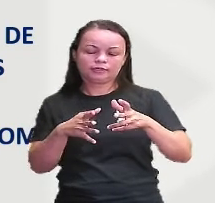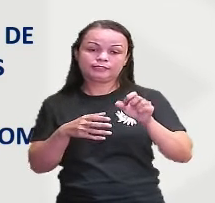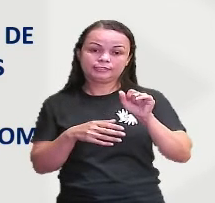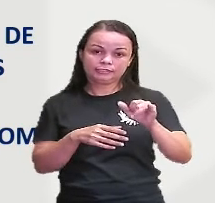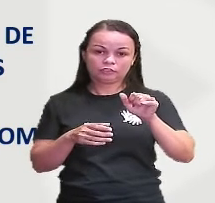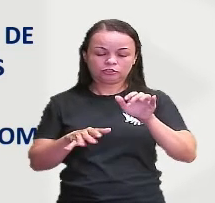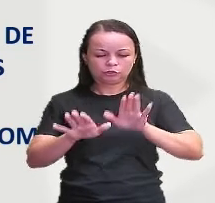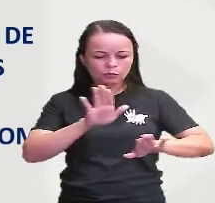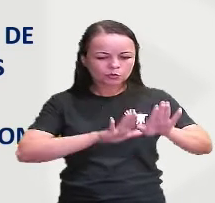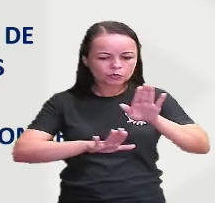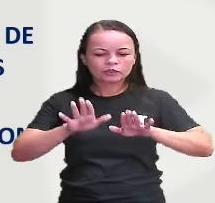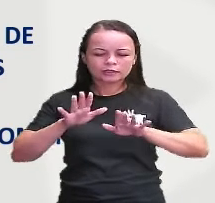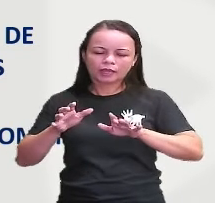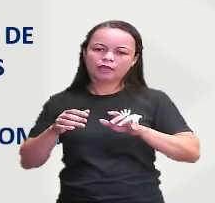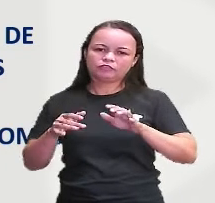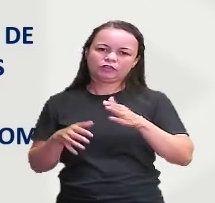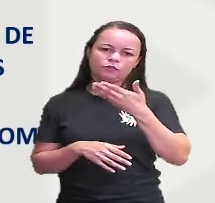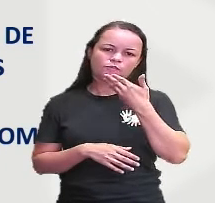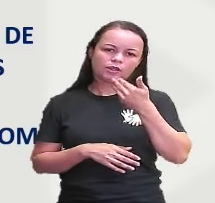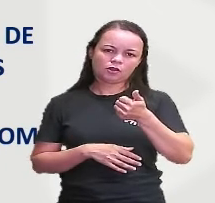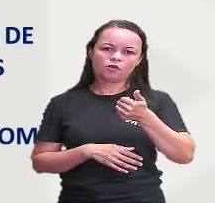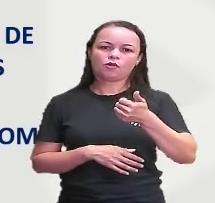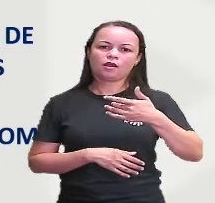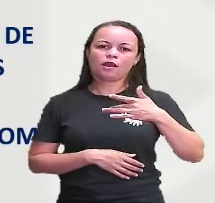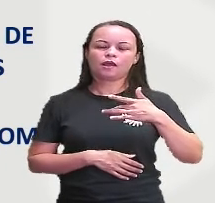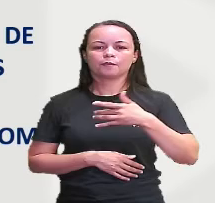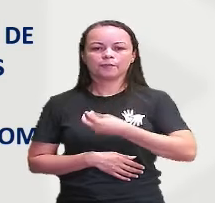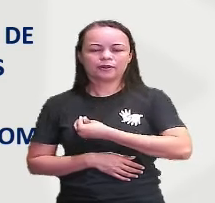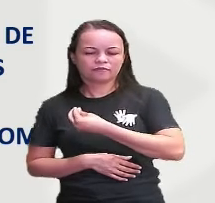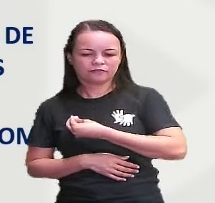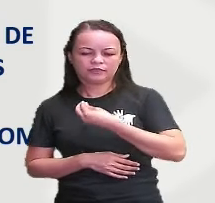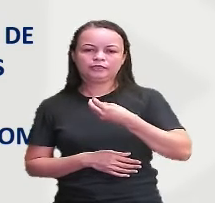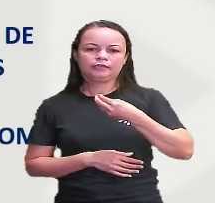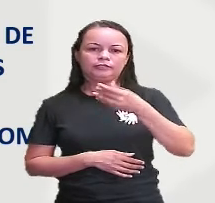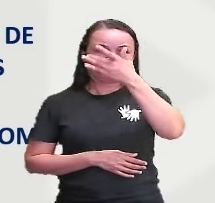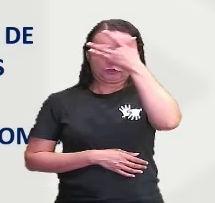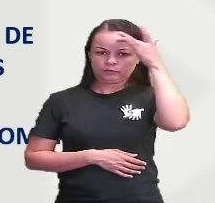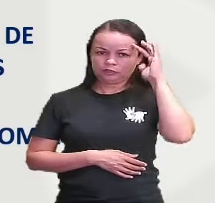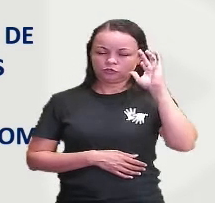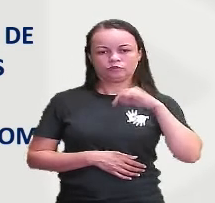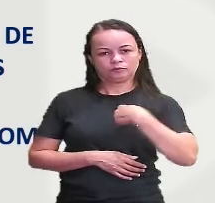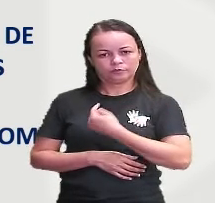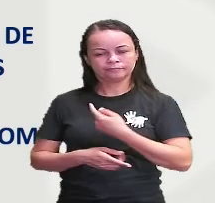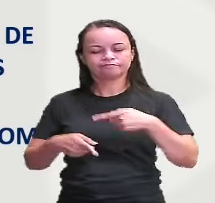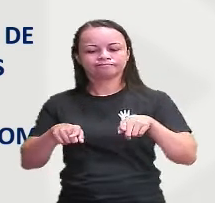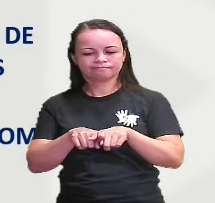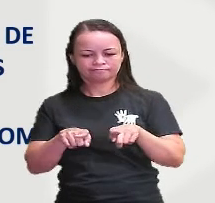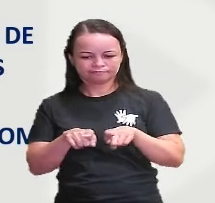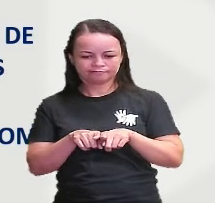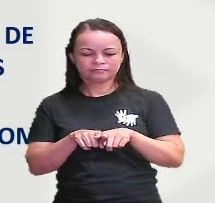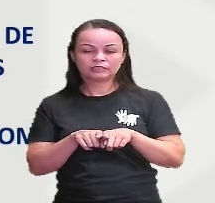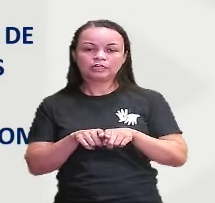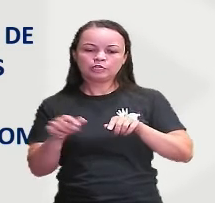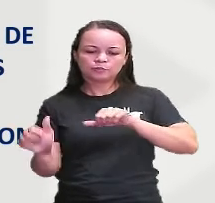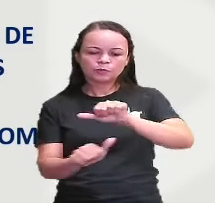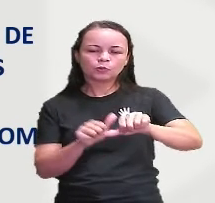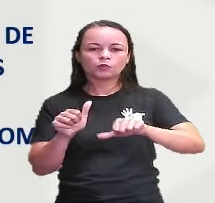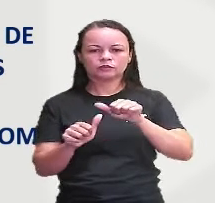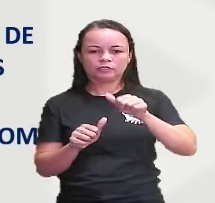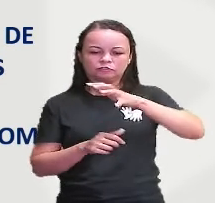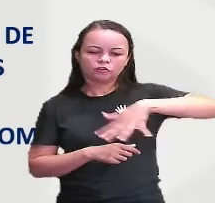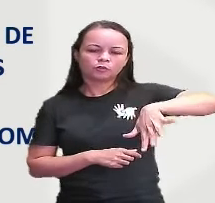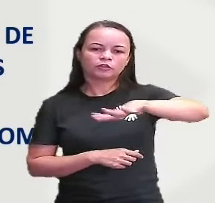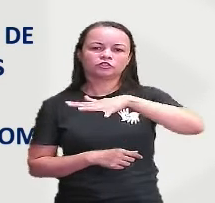né, a nossa qualidade de vida, a qualidade de vida das pessoas que não estão no nosso entorno, tá certo? E mudando, de forma geral, o